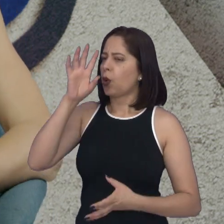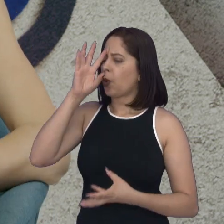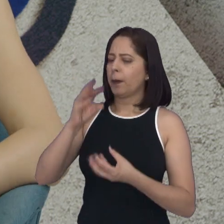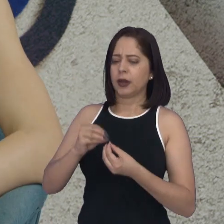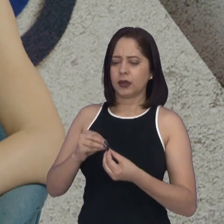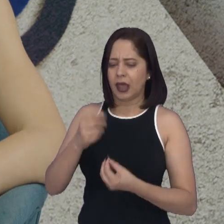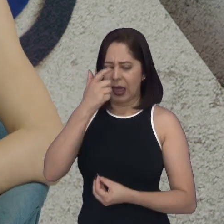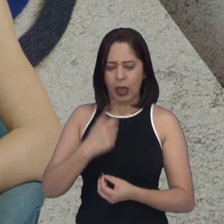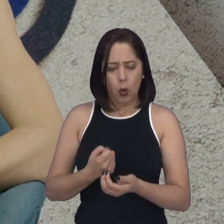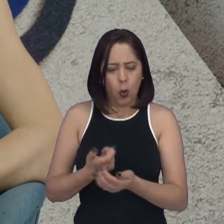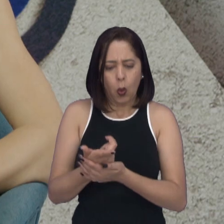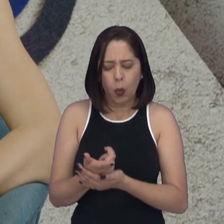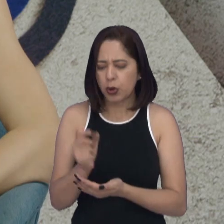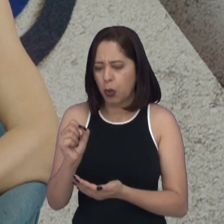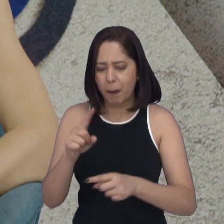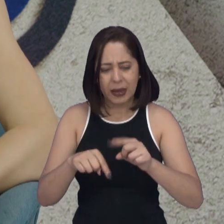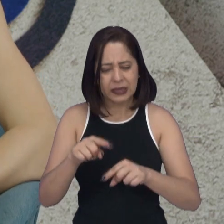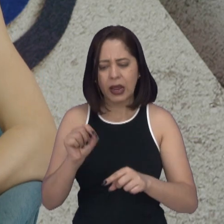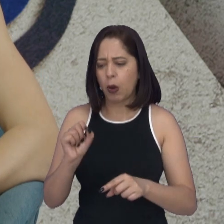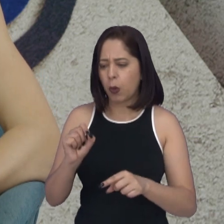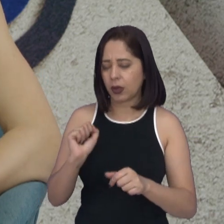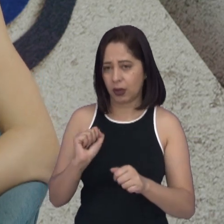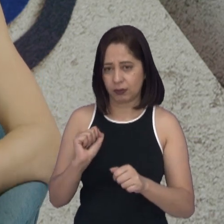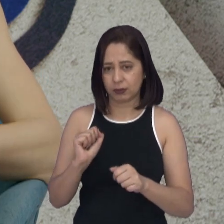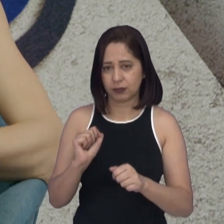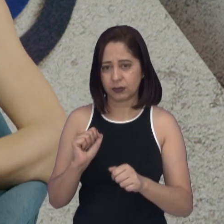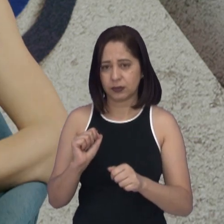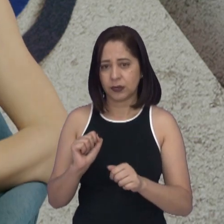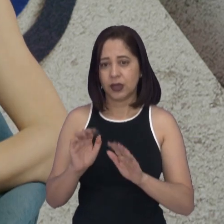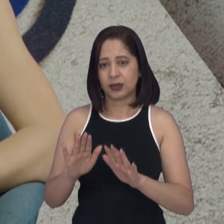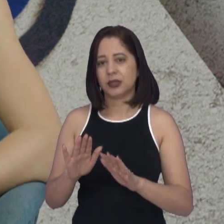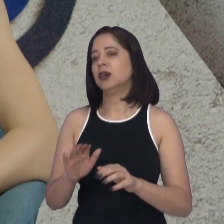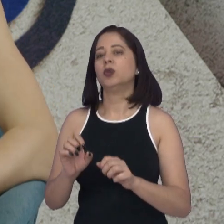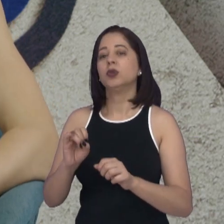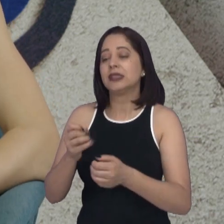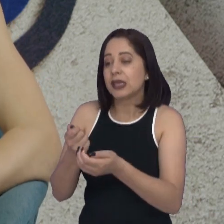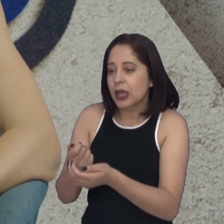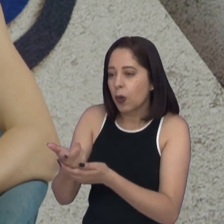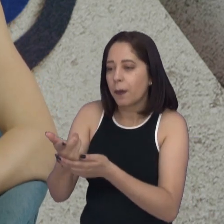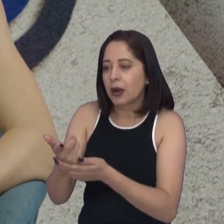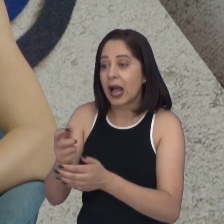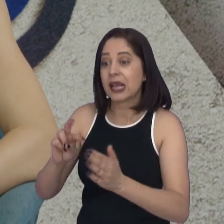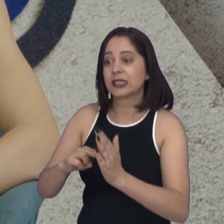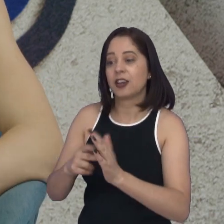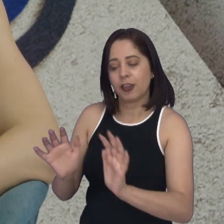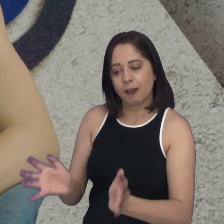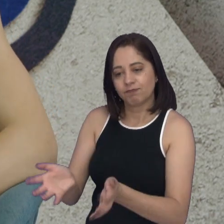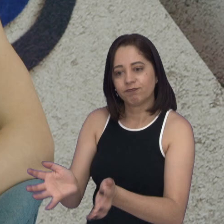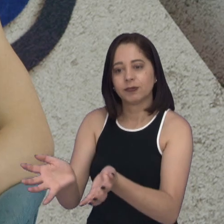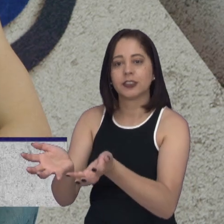gente vem consumindo, e cada consumo é um incentivo. Então, quando a gente consome alguma coisa, a gente está incentivando aquela cadeia